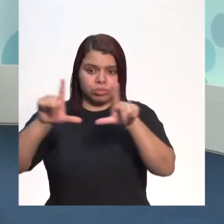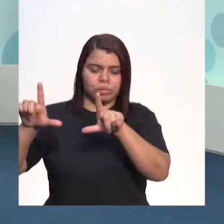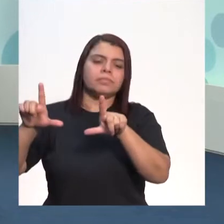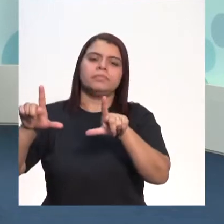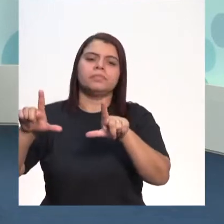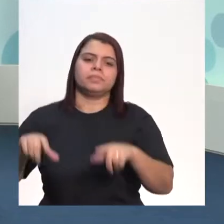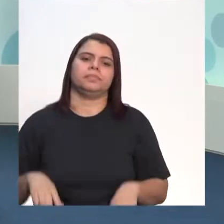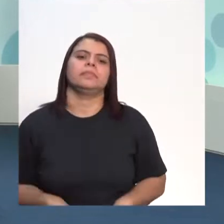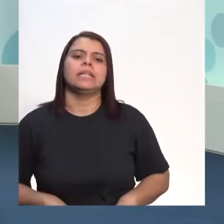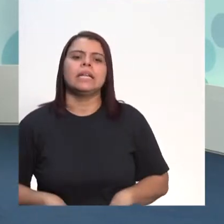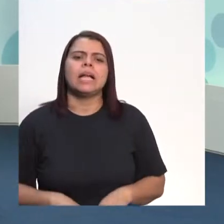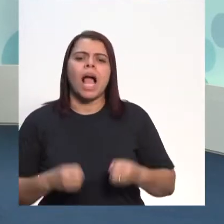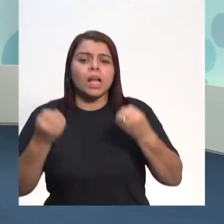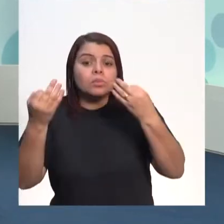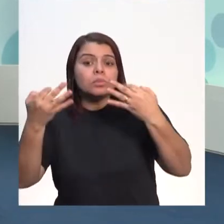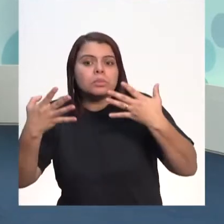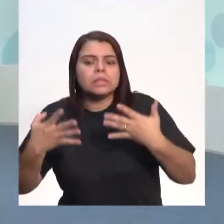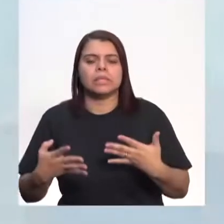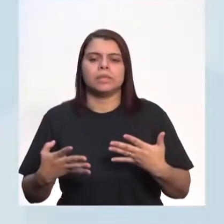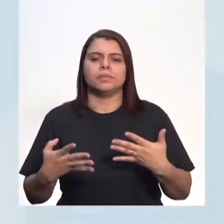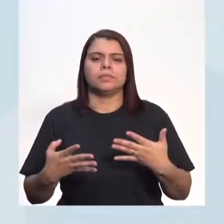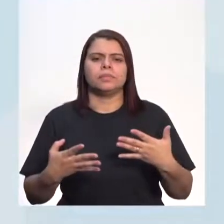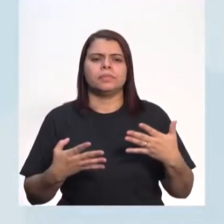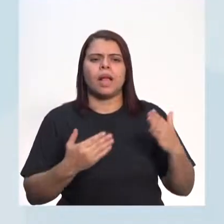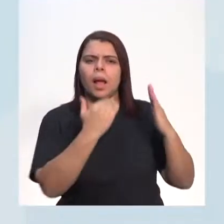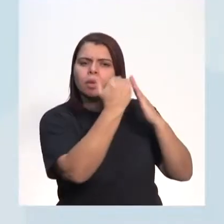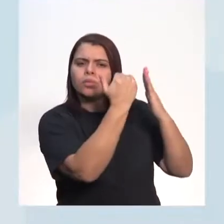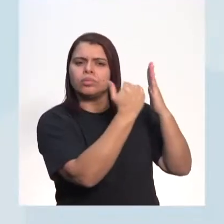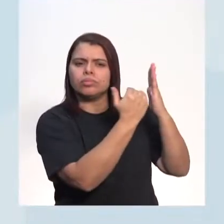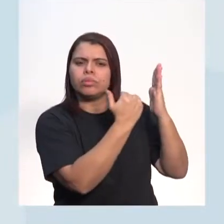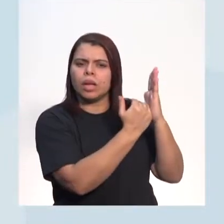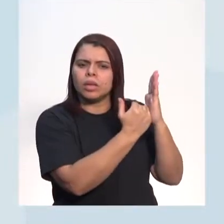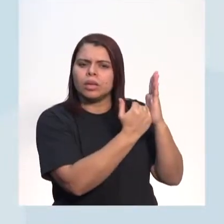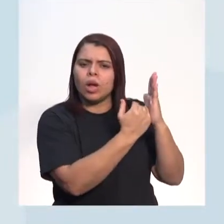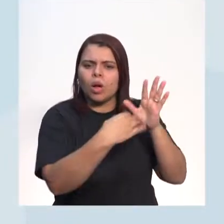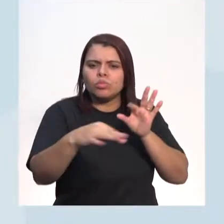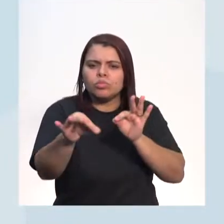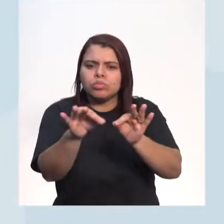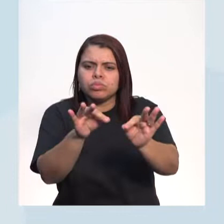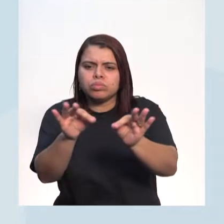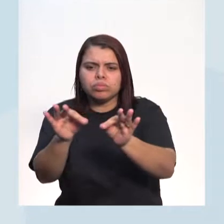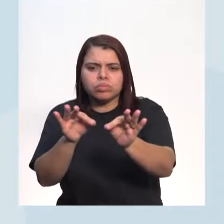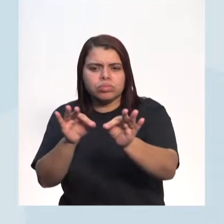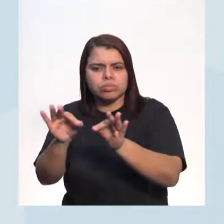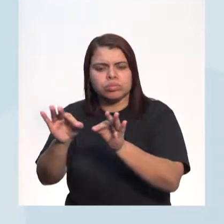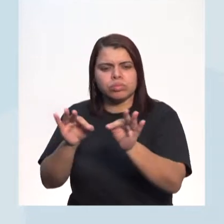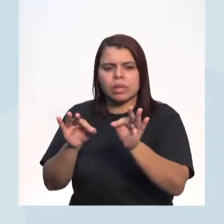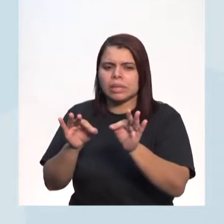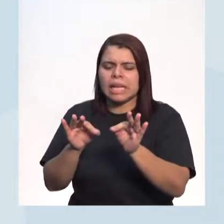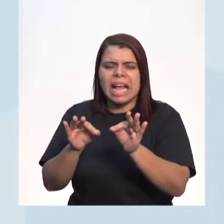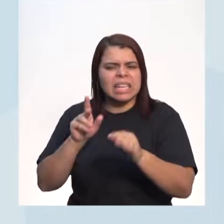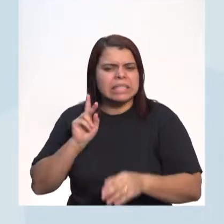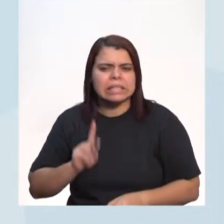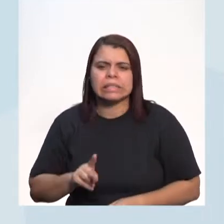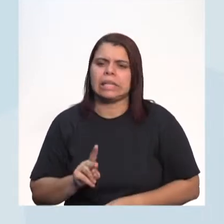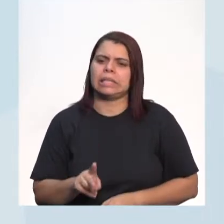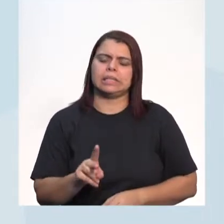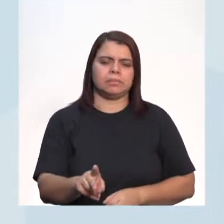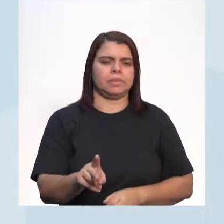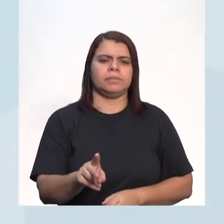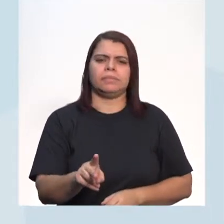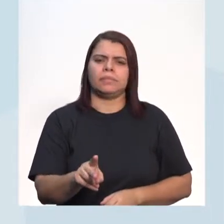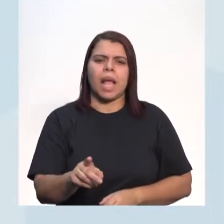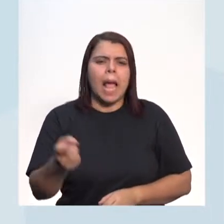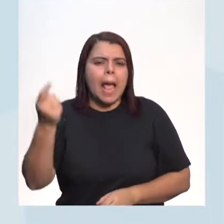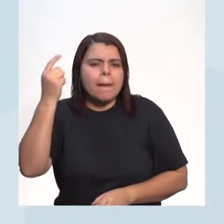ainda falando das pautas, nós organizamos as pautas sempre pensando em